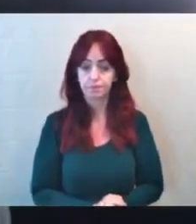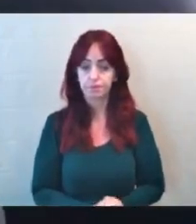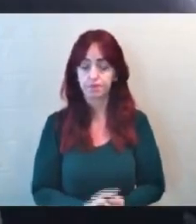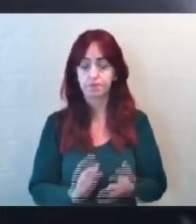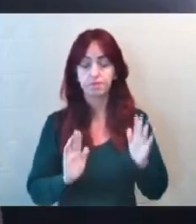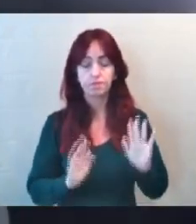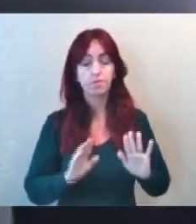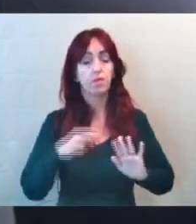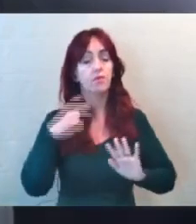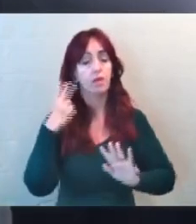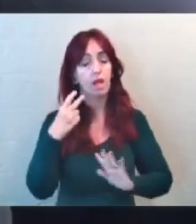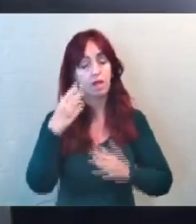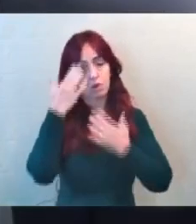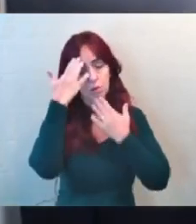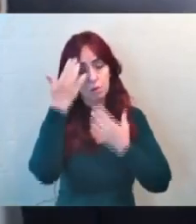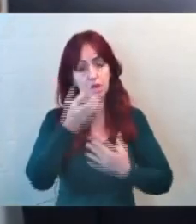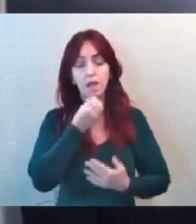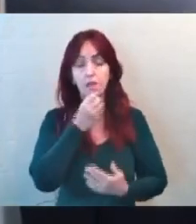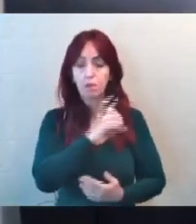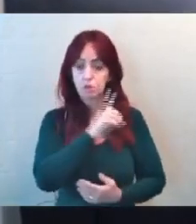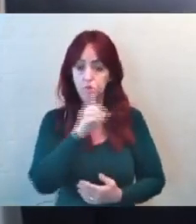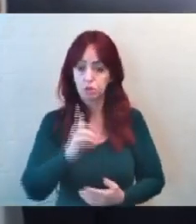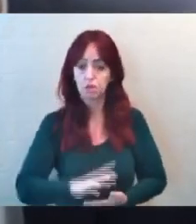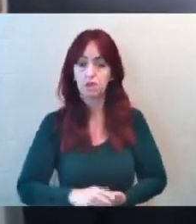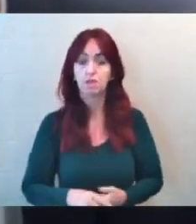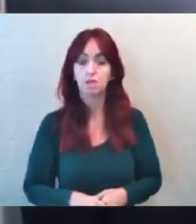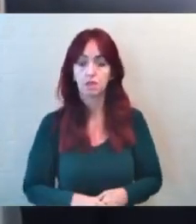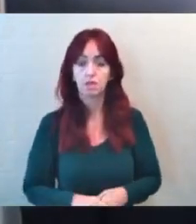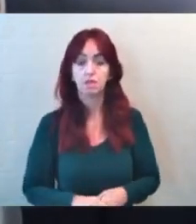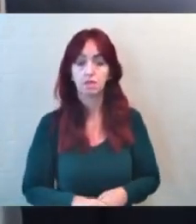Vereador, obrigado, bom dia.